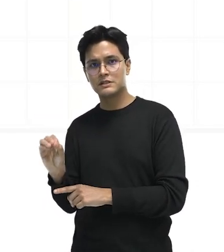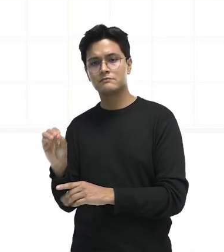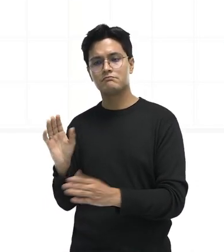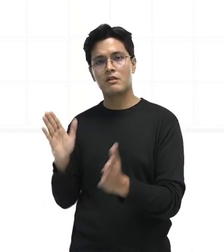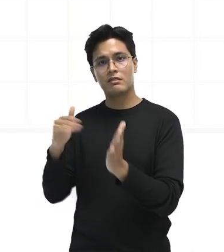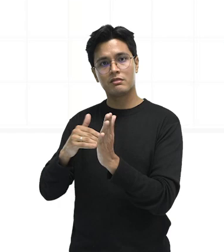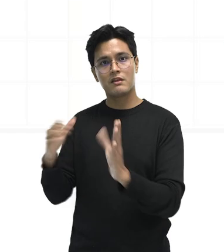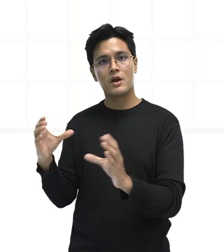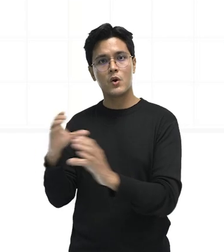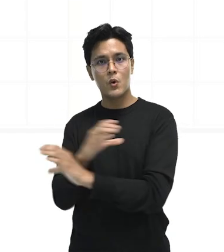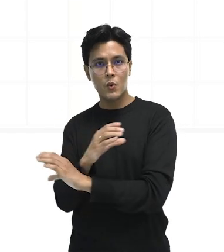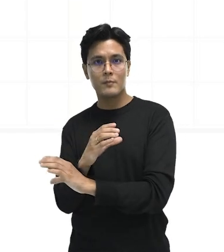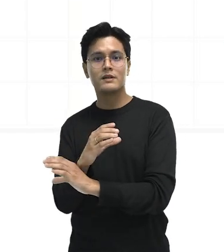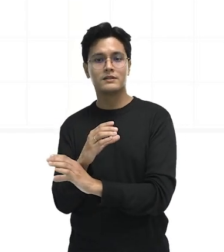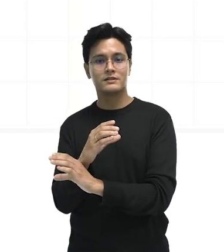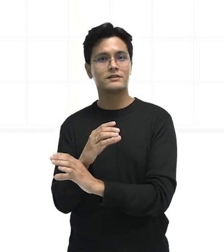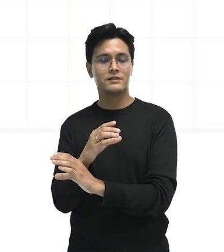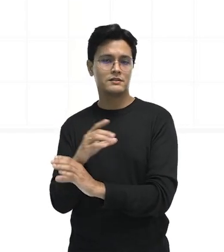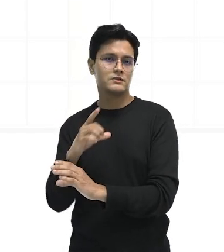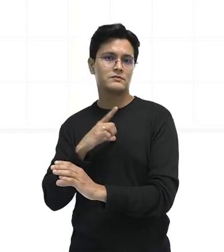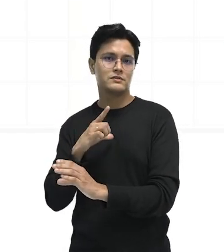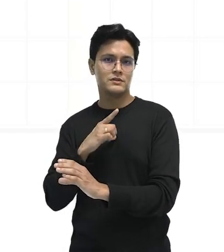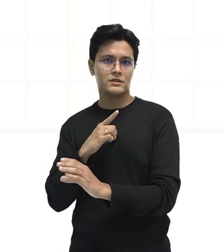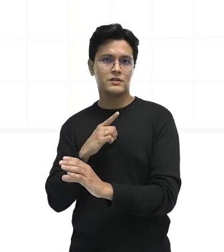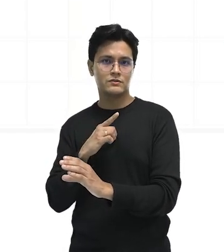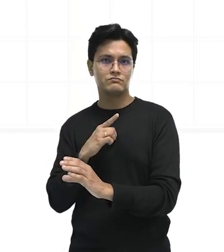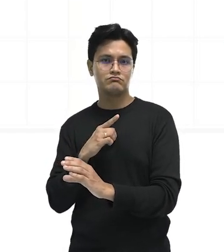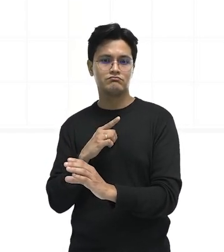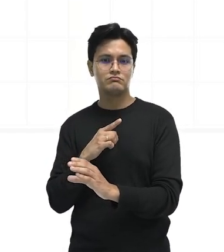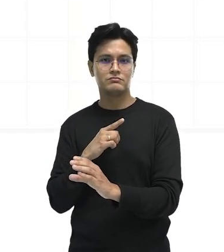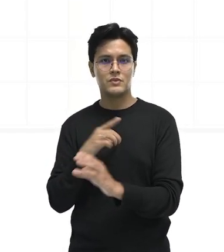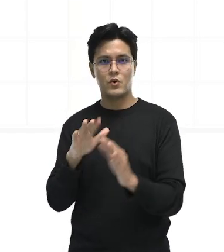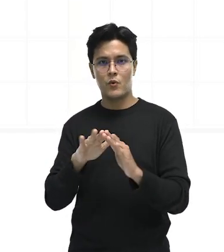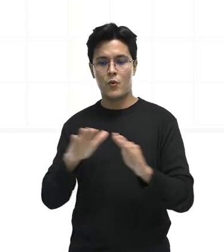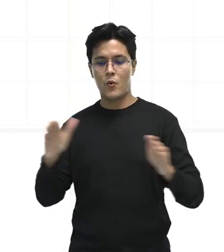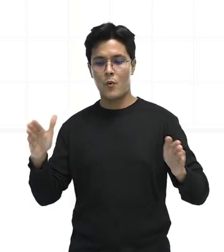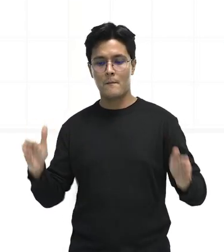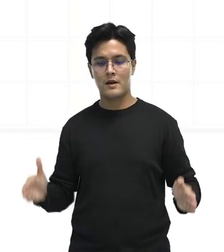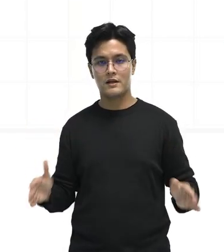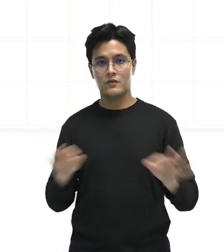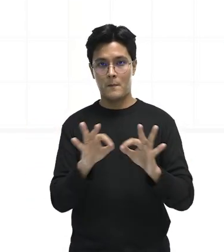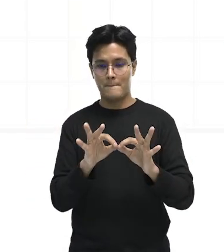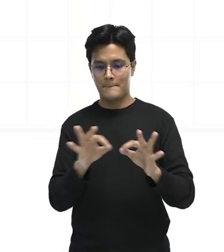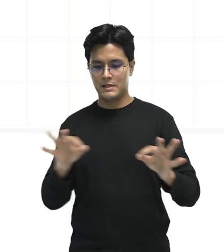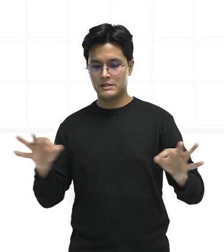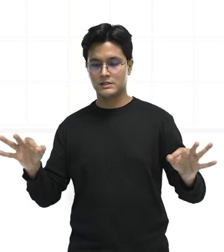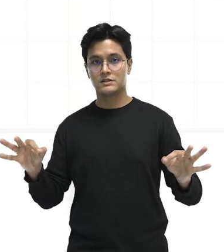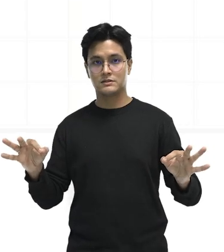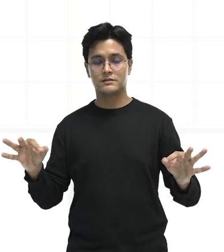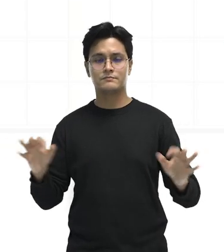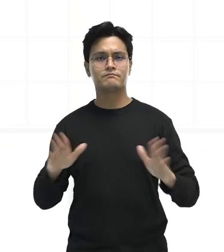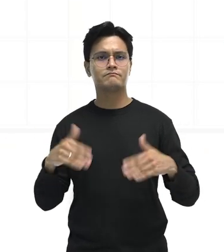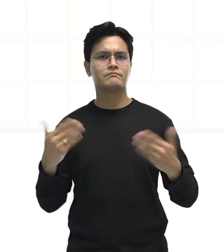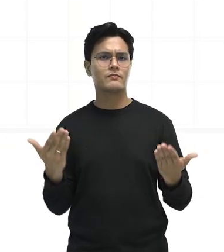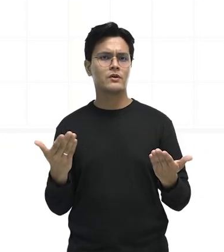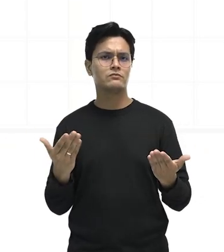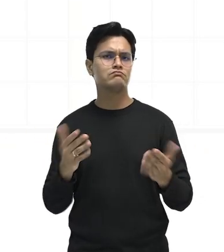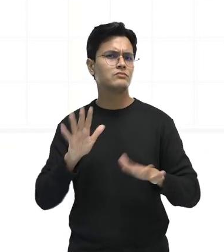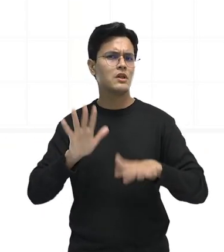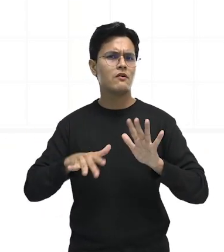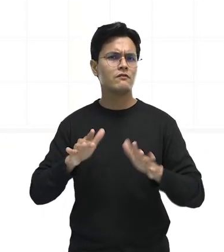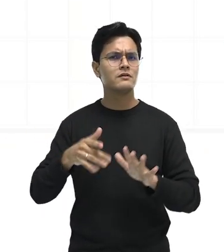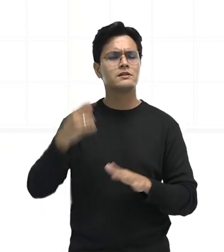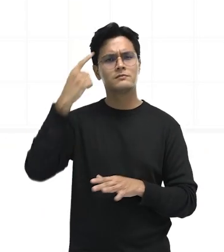completando até chegar no final aqui da mesa, tá? Aí você deve estar se perguntando, professor,